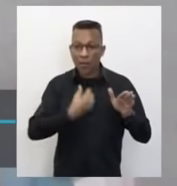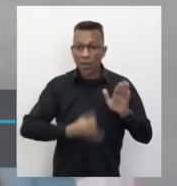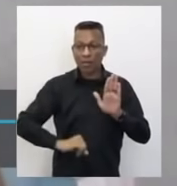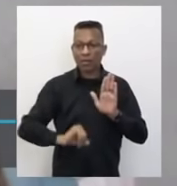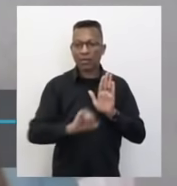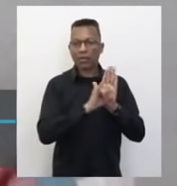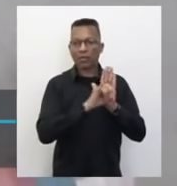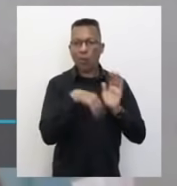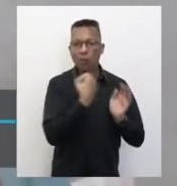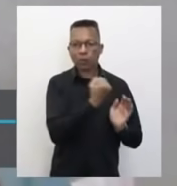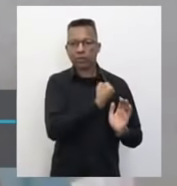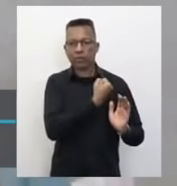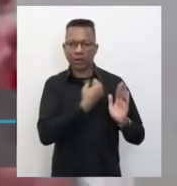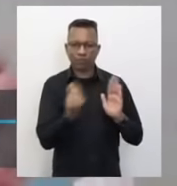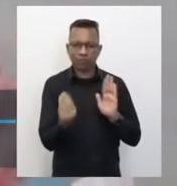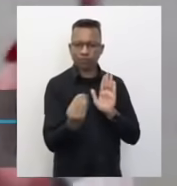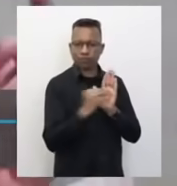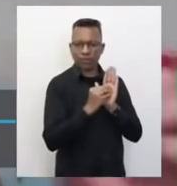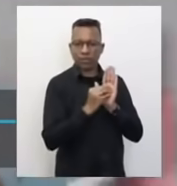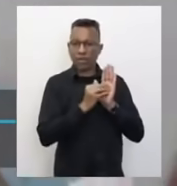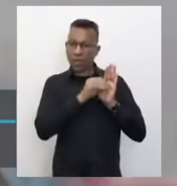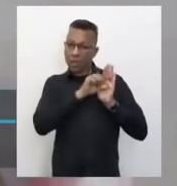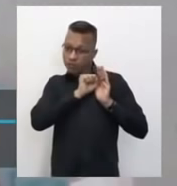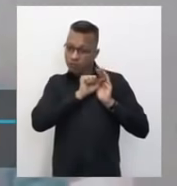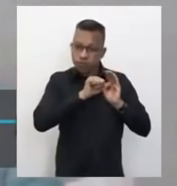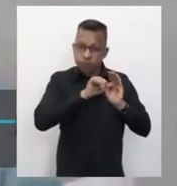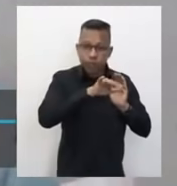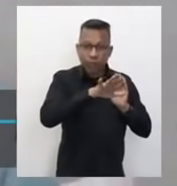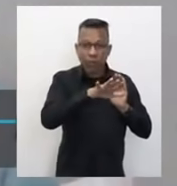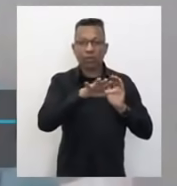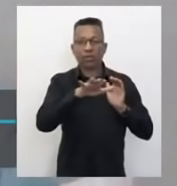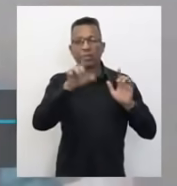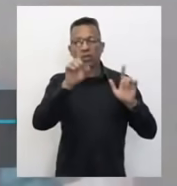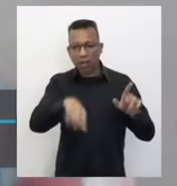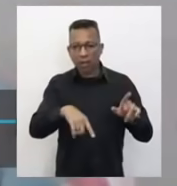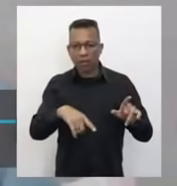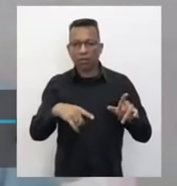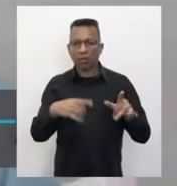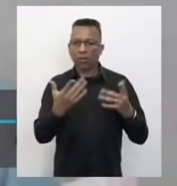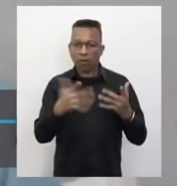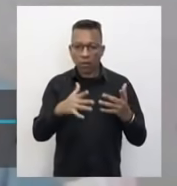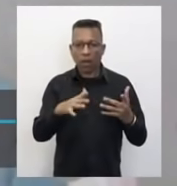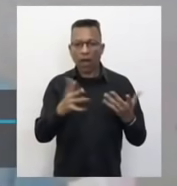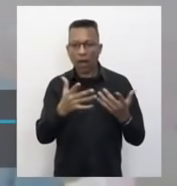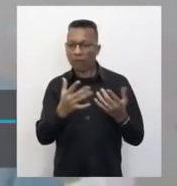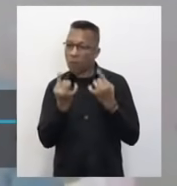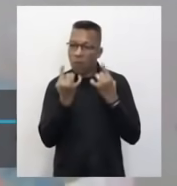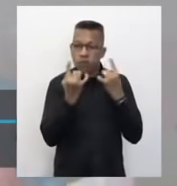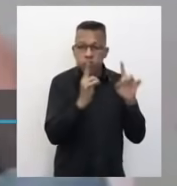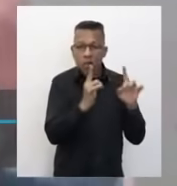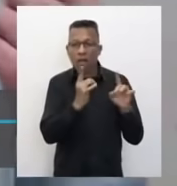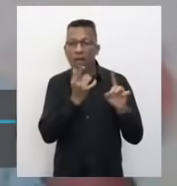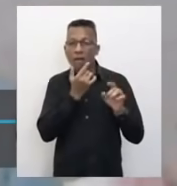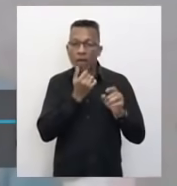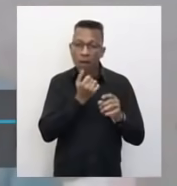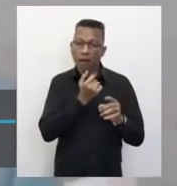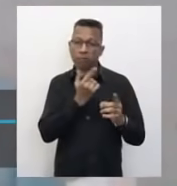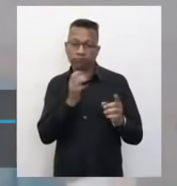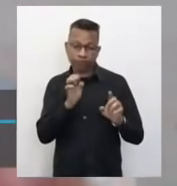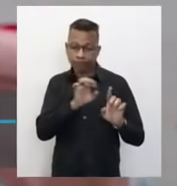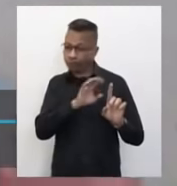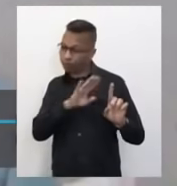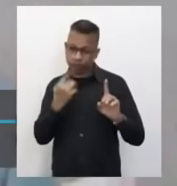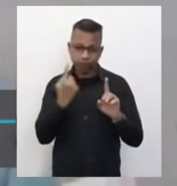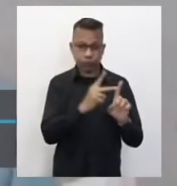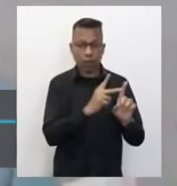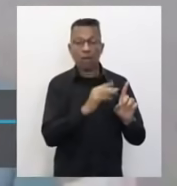Então, quando vocês estão compartilhando alguma coisa, por exemplo, como a Ju falou no chat, homofóbica, vocês estão